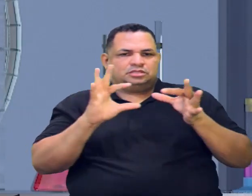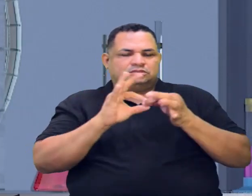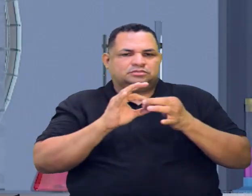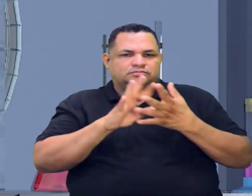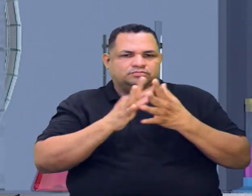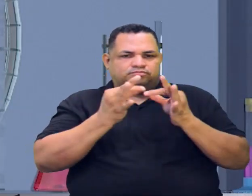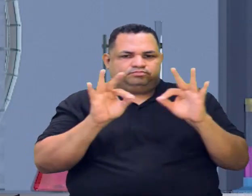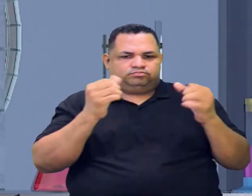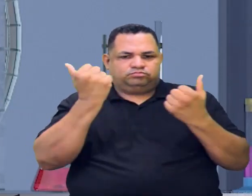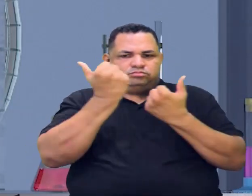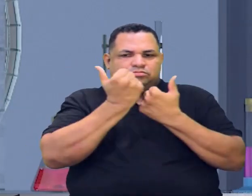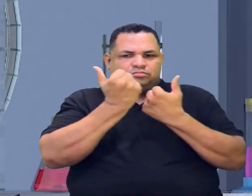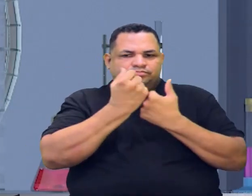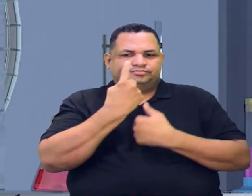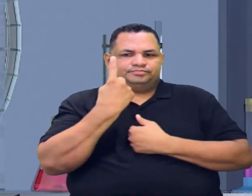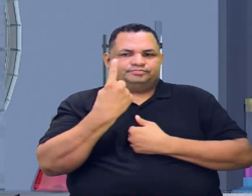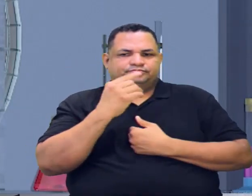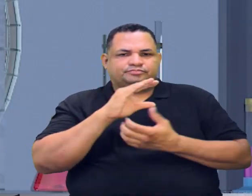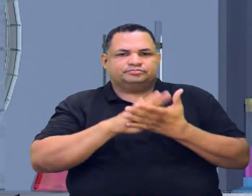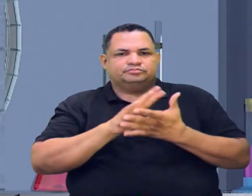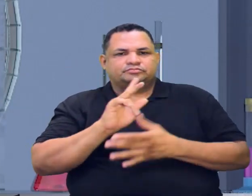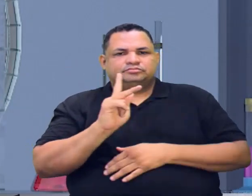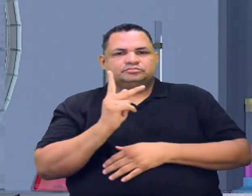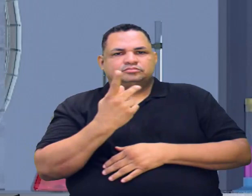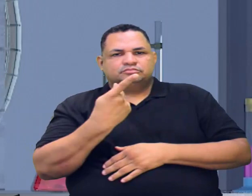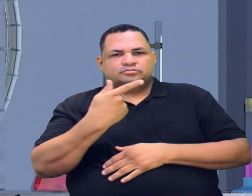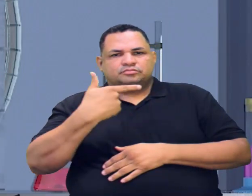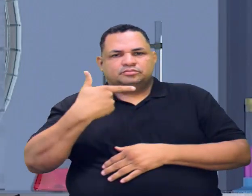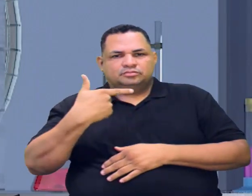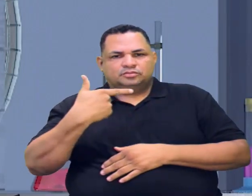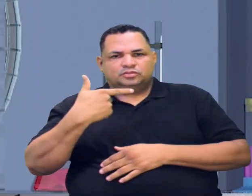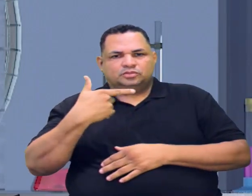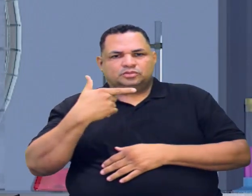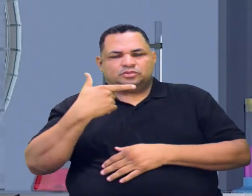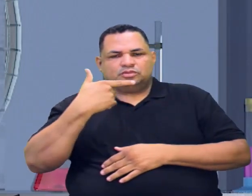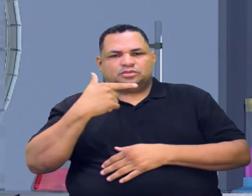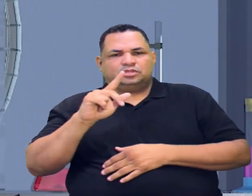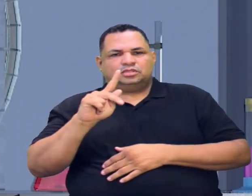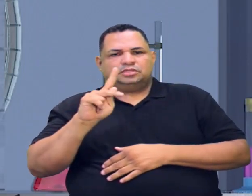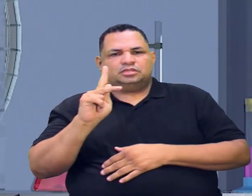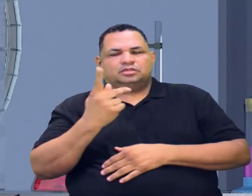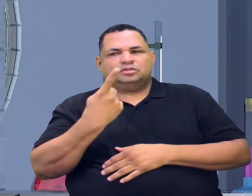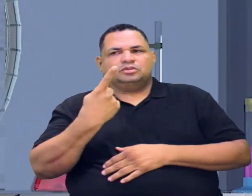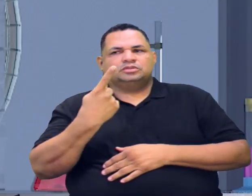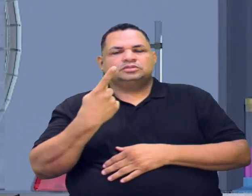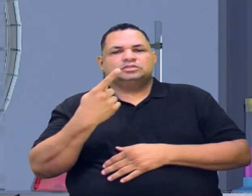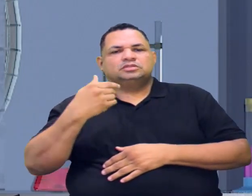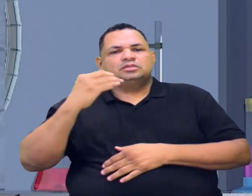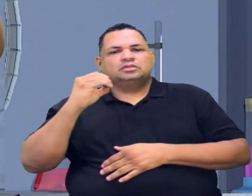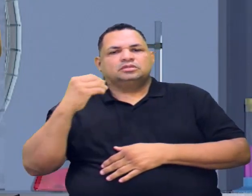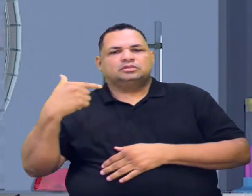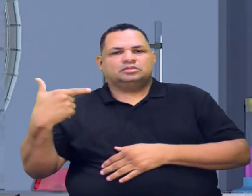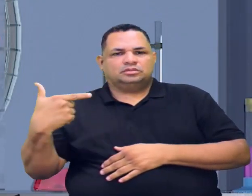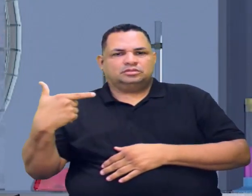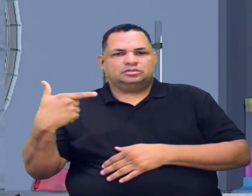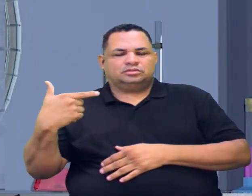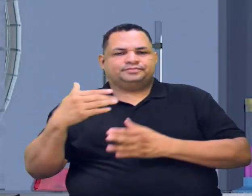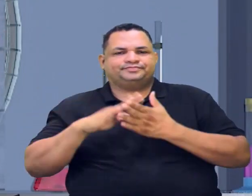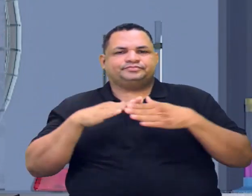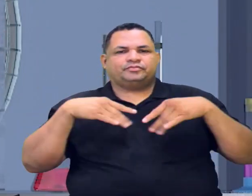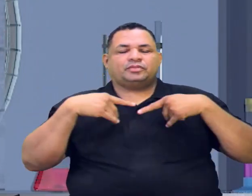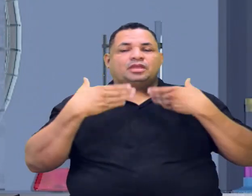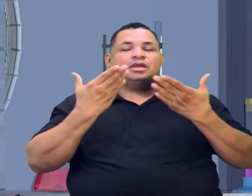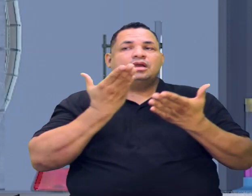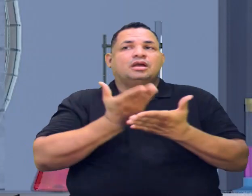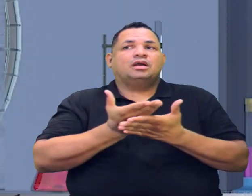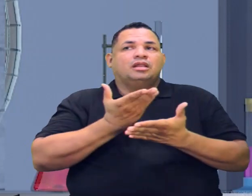fazia a substituição de um dos hidrogênios por um outro grupo, um outro elemento, beleza? Já na aula de hoje,